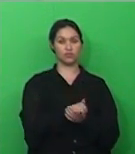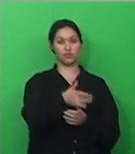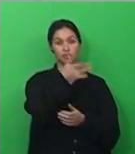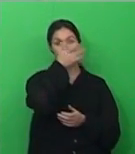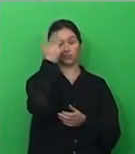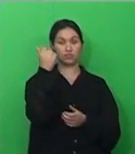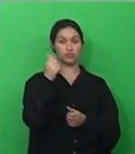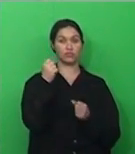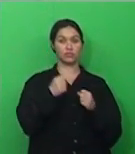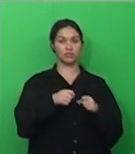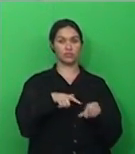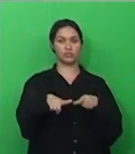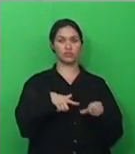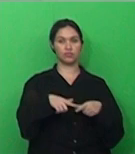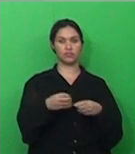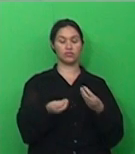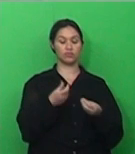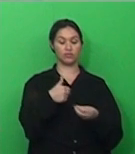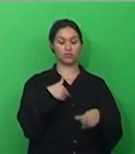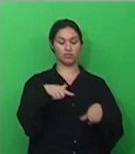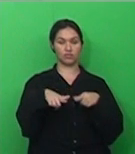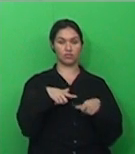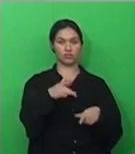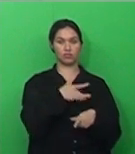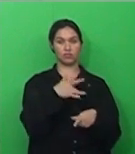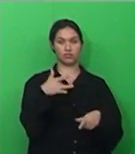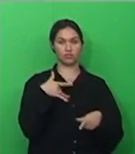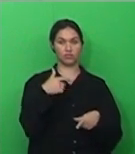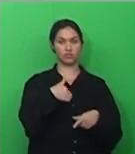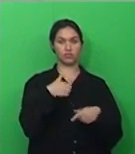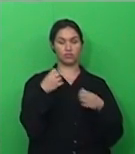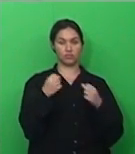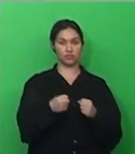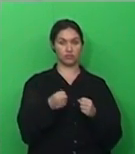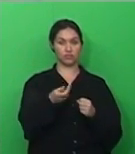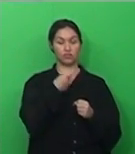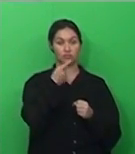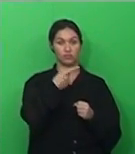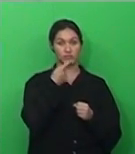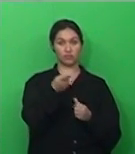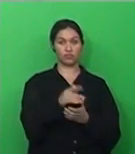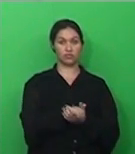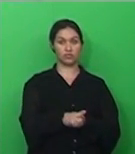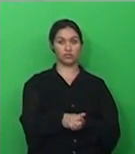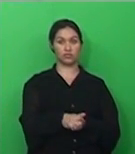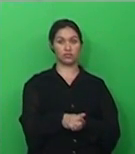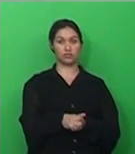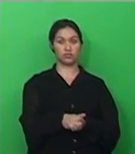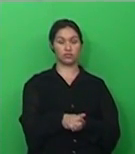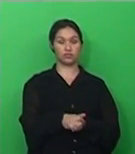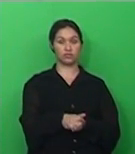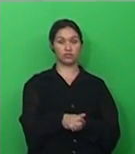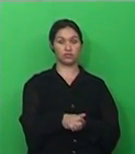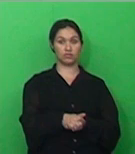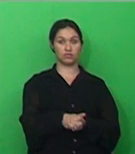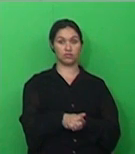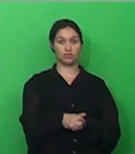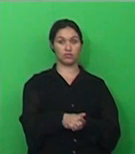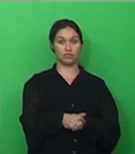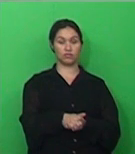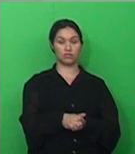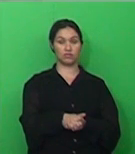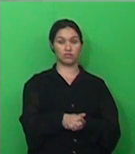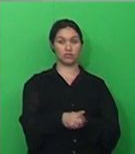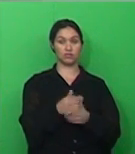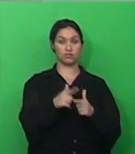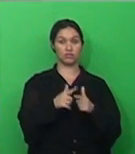Executivo. Como trabalhador da saúde, então, eu posso, com propriedade, contrapor esse item, porque